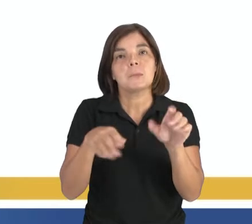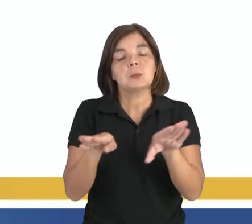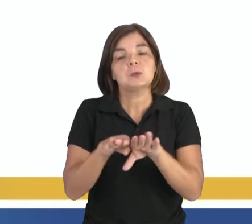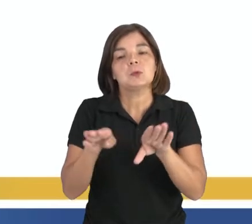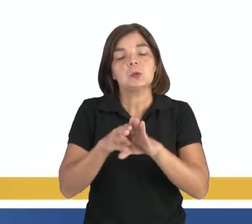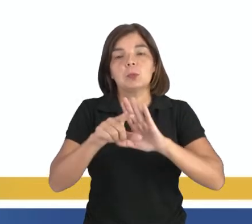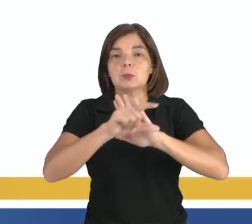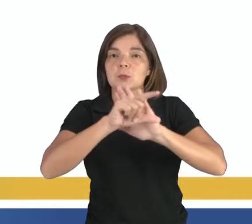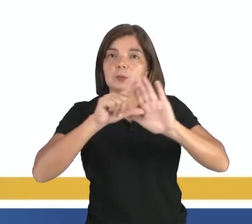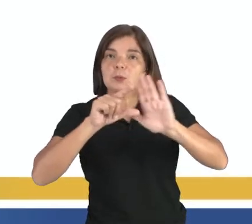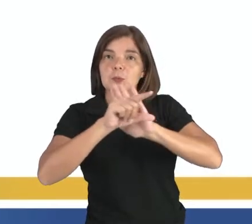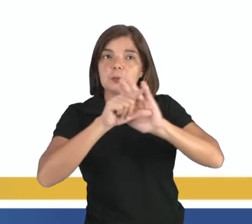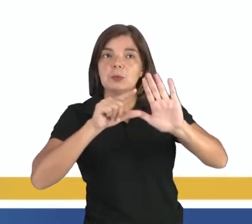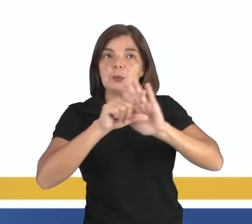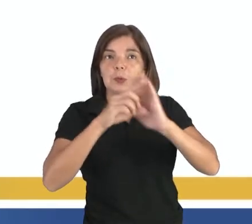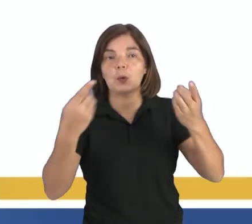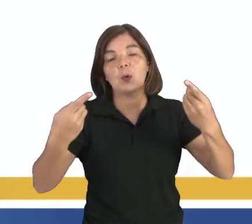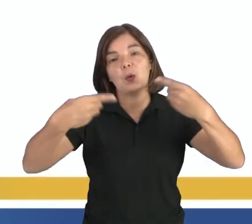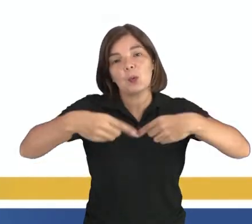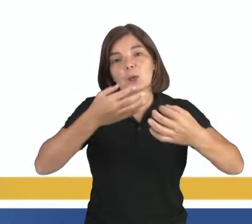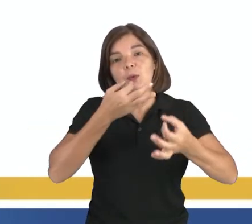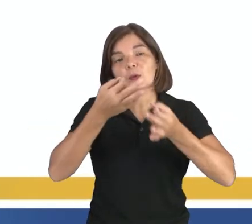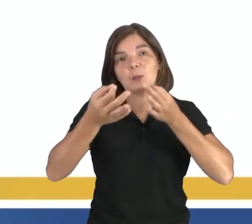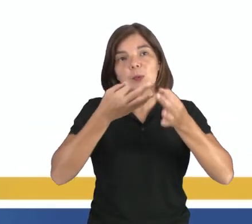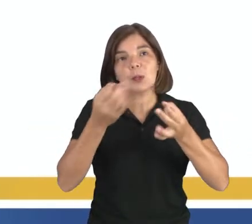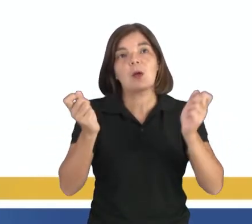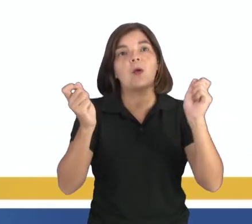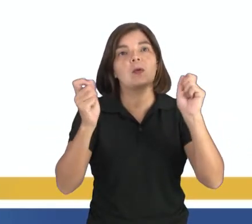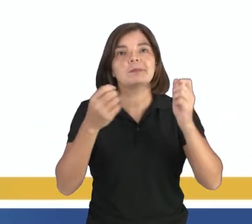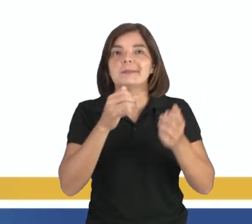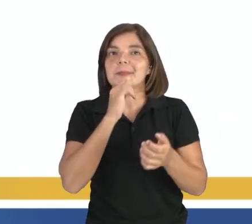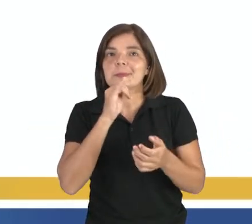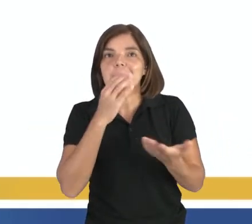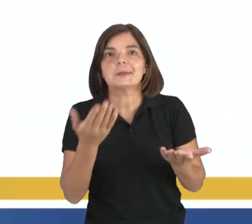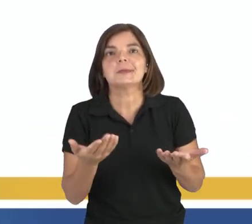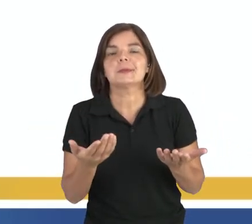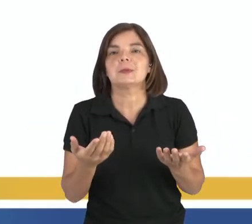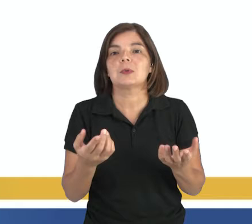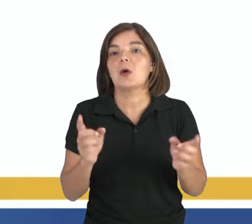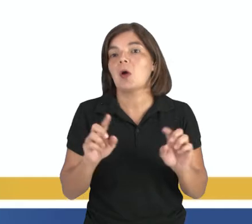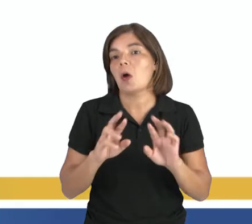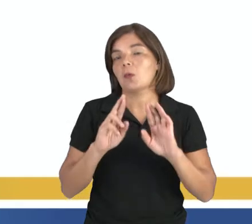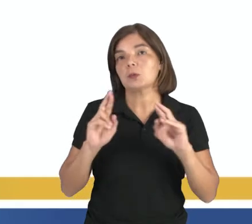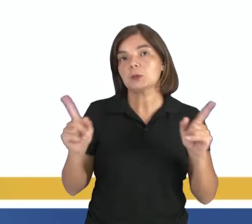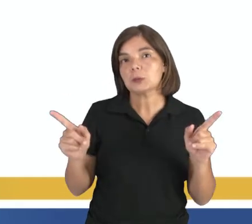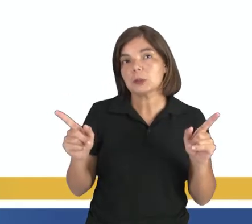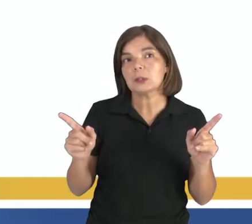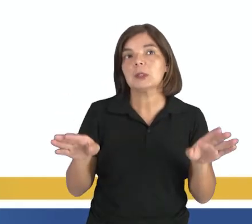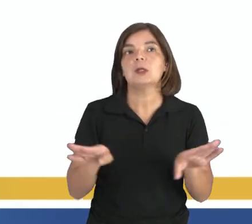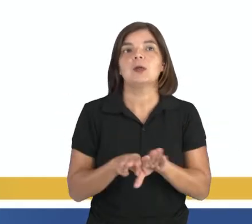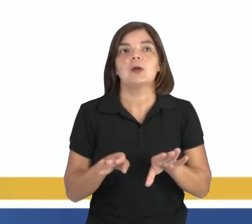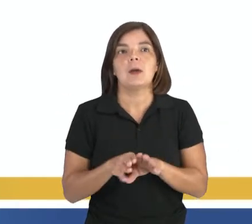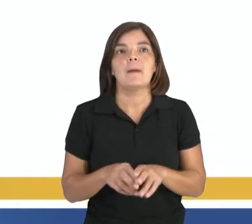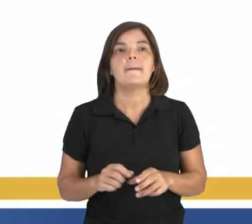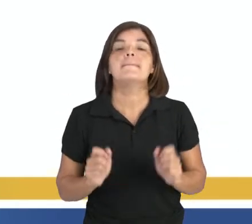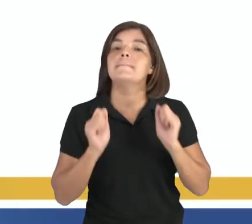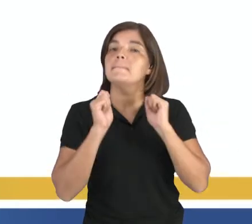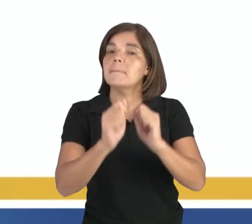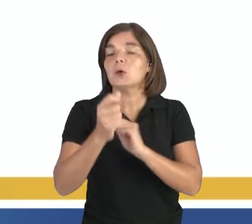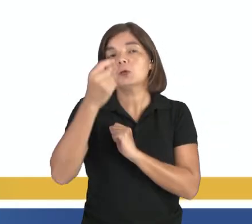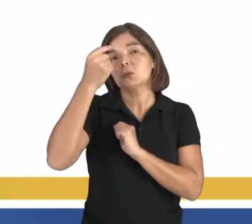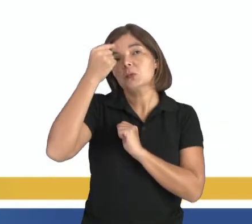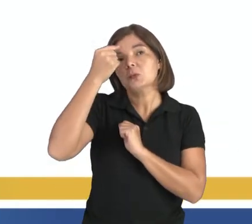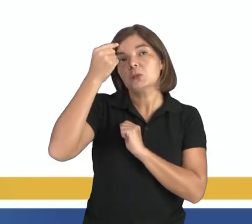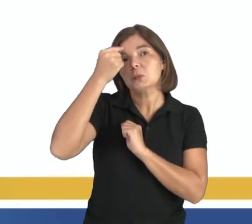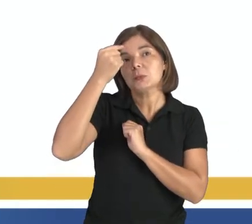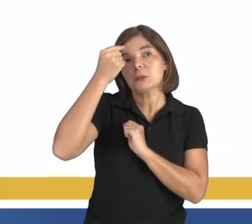podem ser empregadas nesse parágrafo de contra-argumentações, tais como mesmo que, apesar de, ao contrário